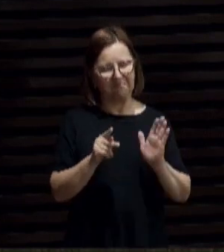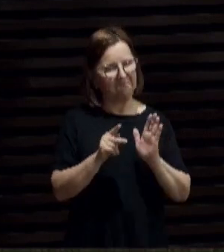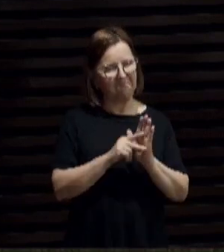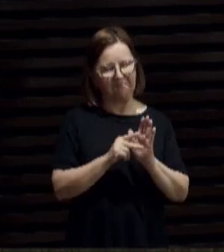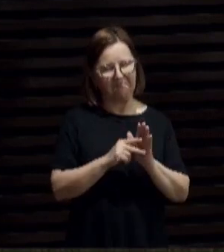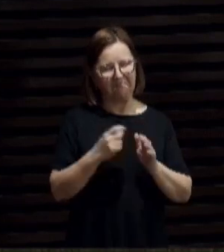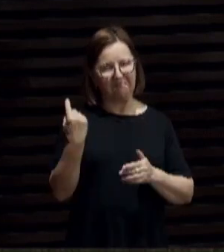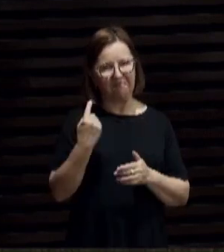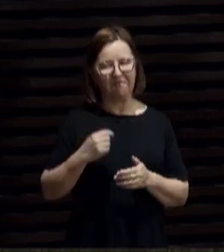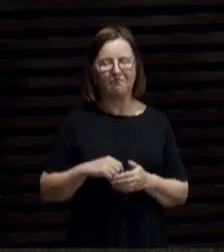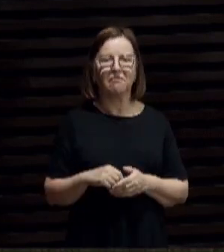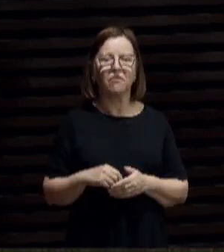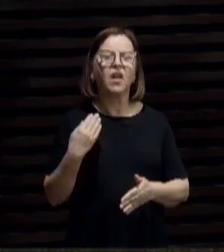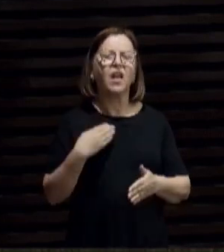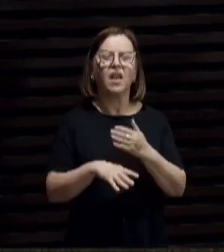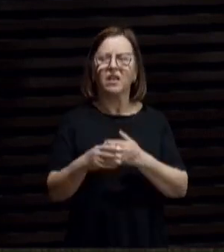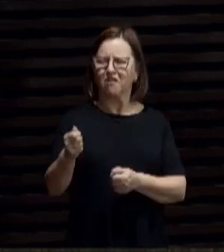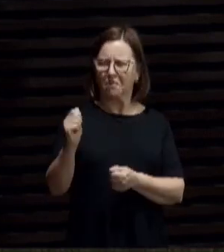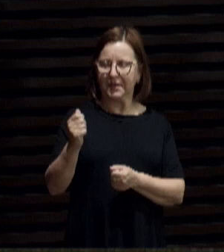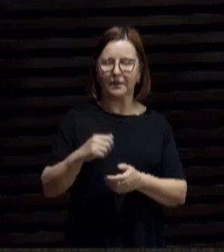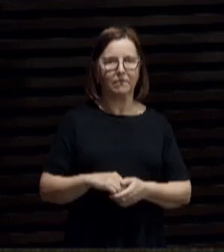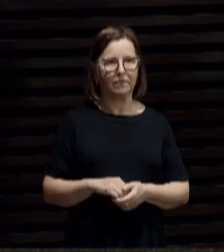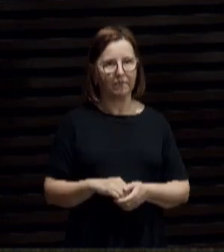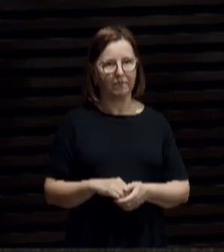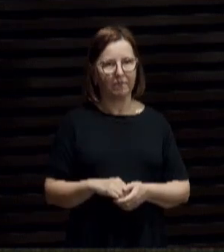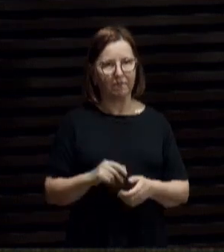Eu vou pescar. Você vai, Pedro?